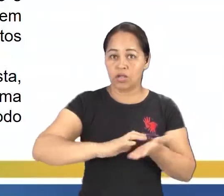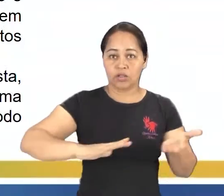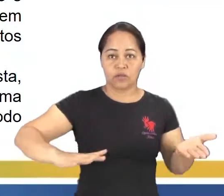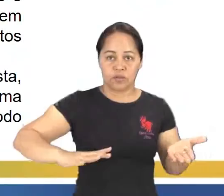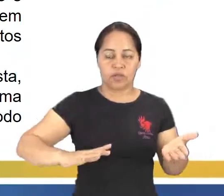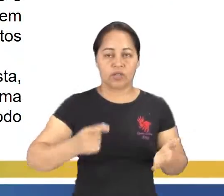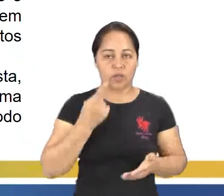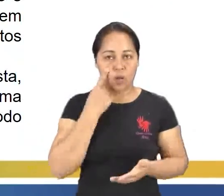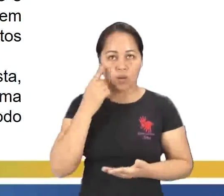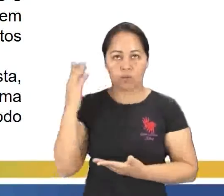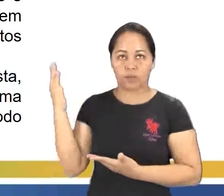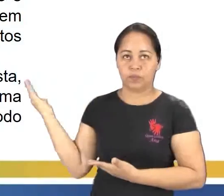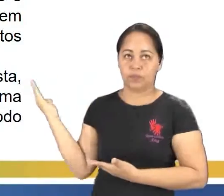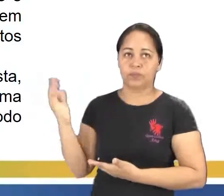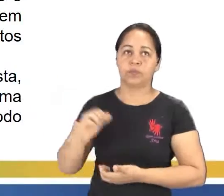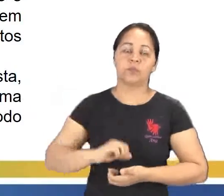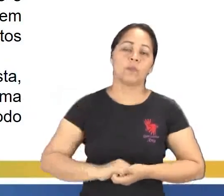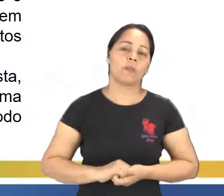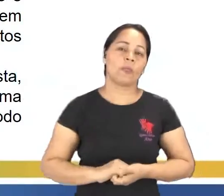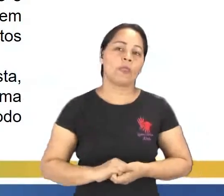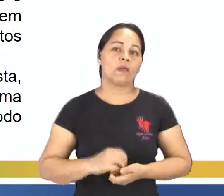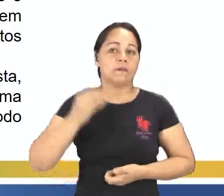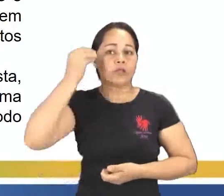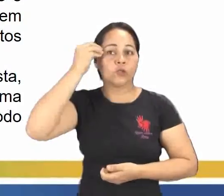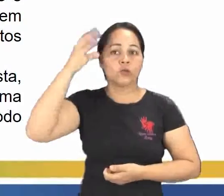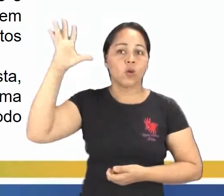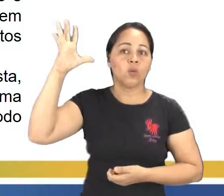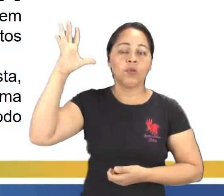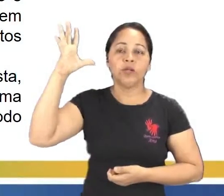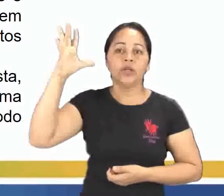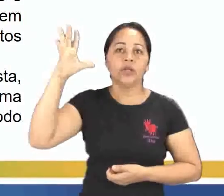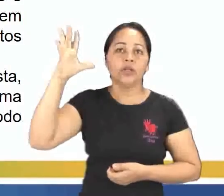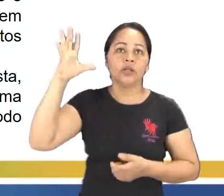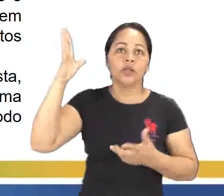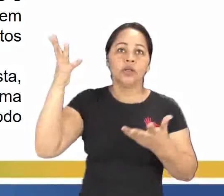Veja aqui. Sobre o